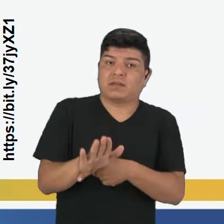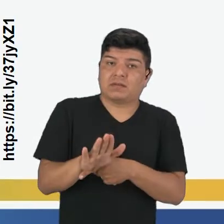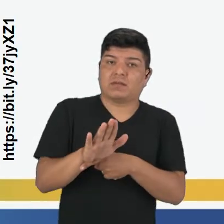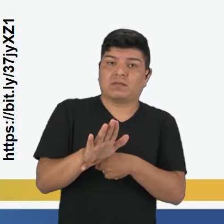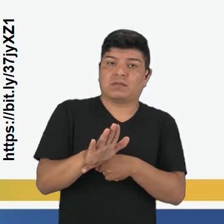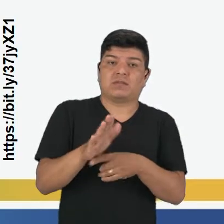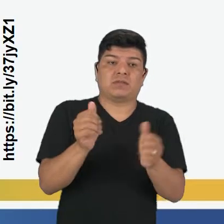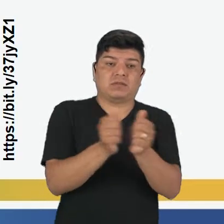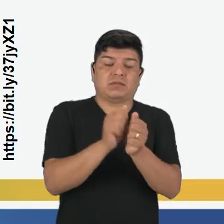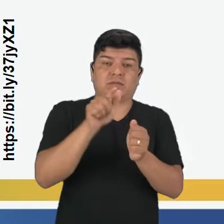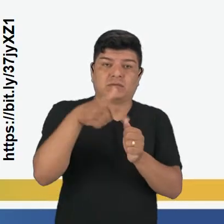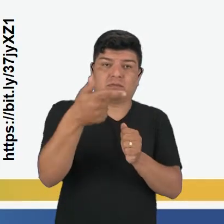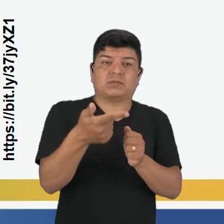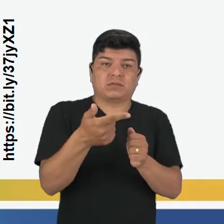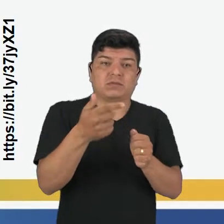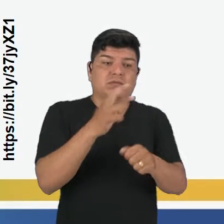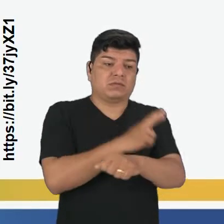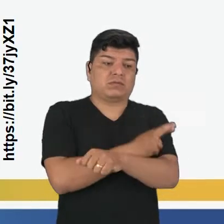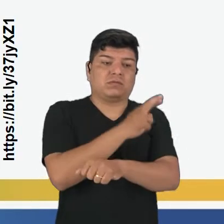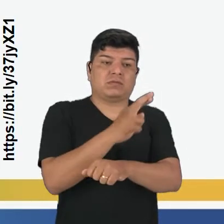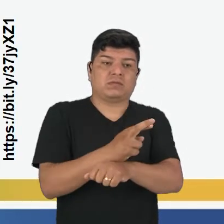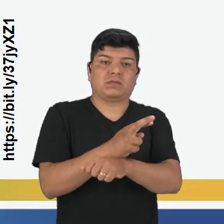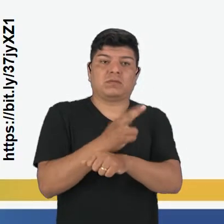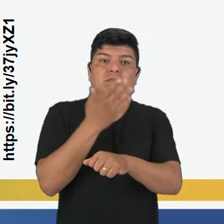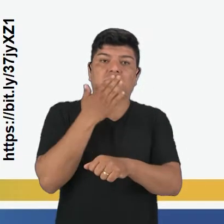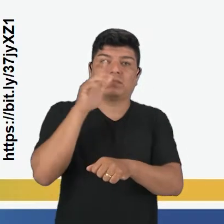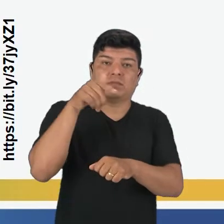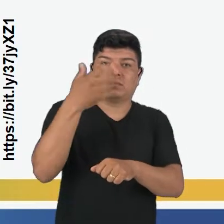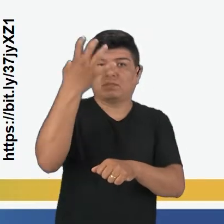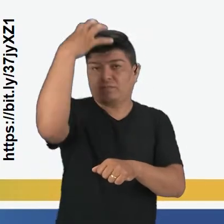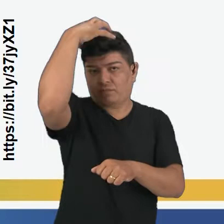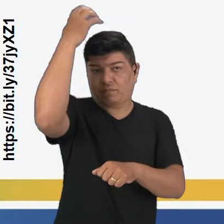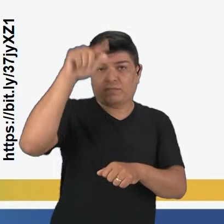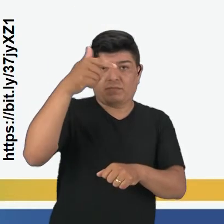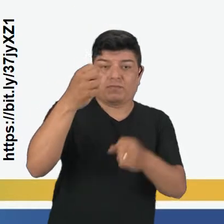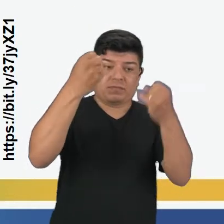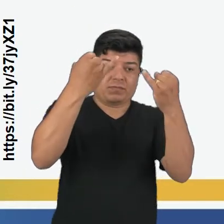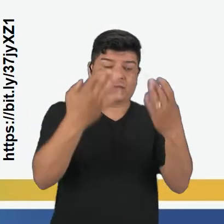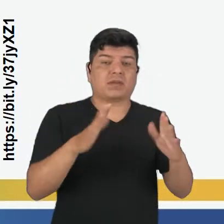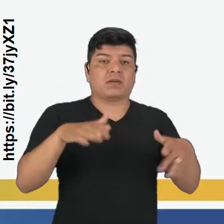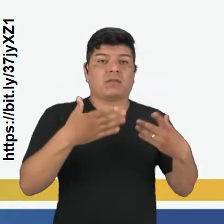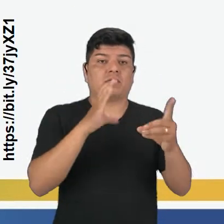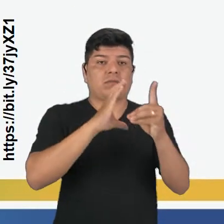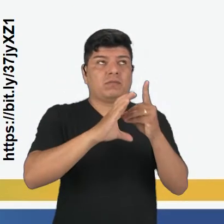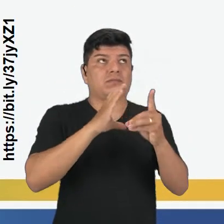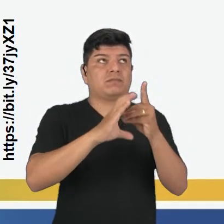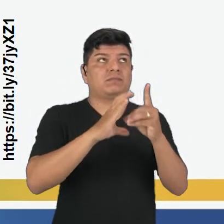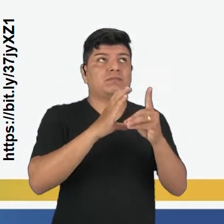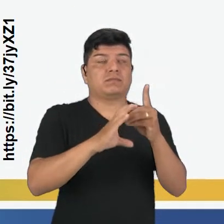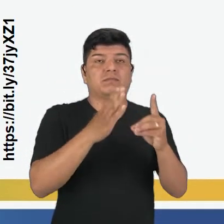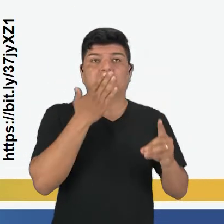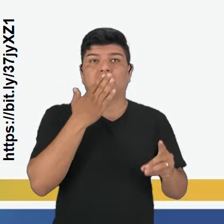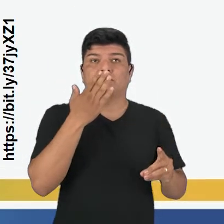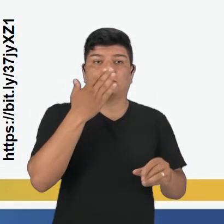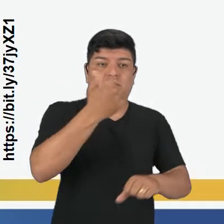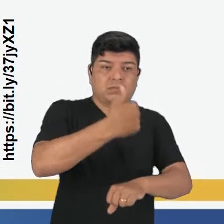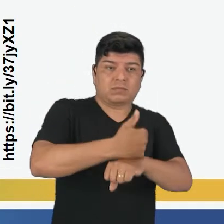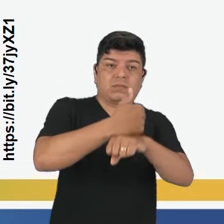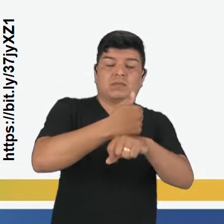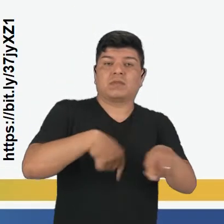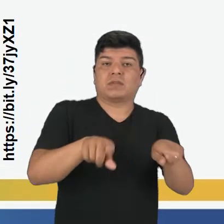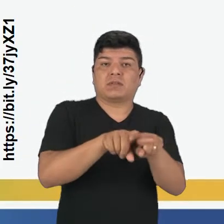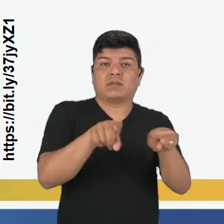de membros da outra religião. Peça a alguém de uma outra religião para explicar para você que ritual é aquele. Peça para um líder